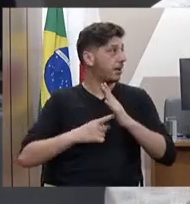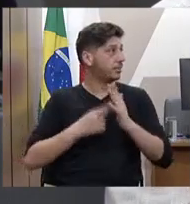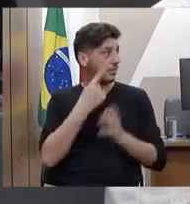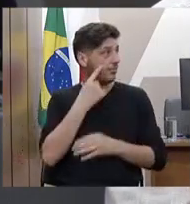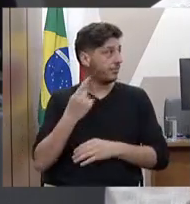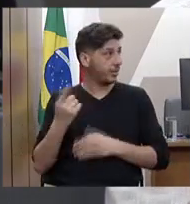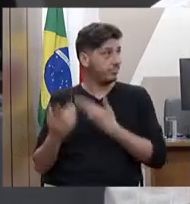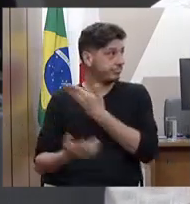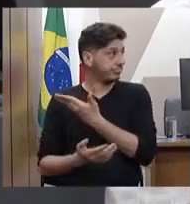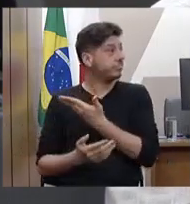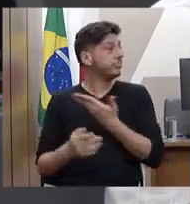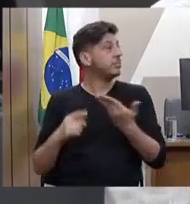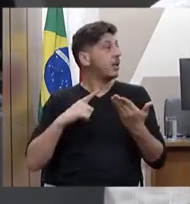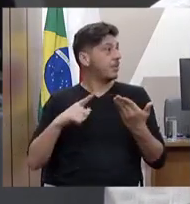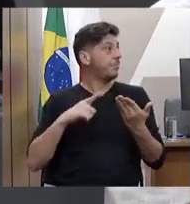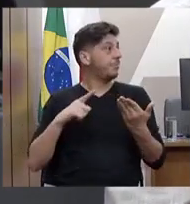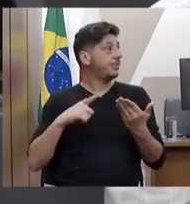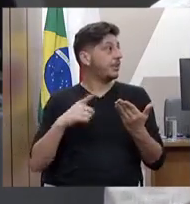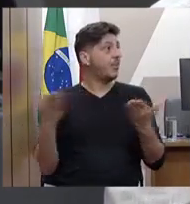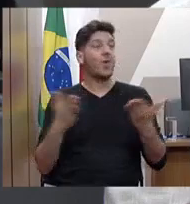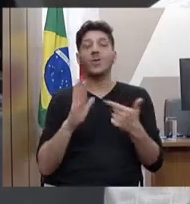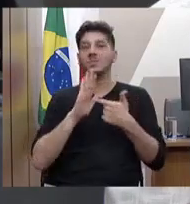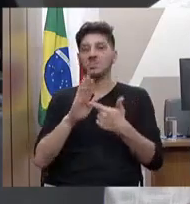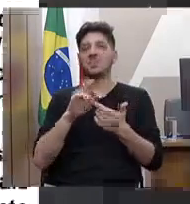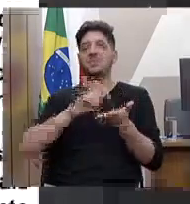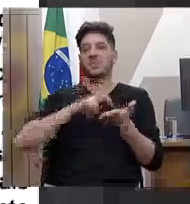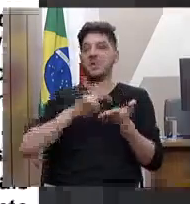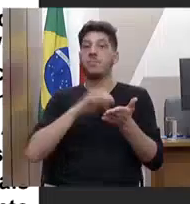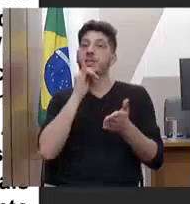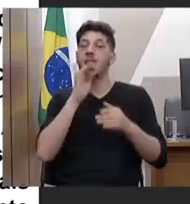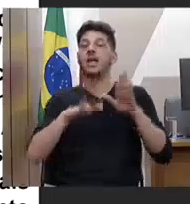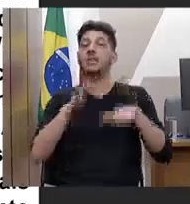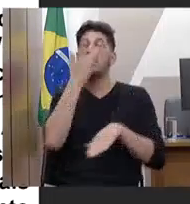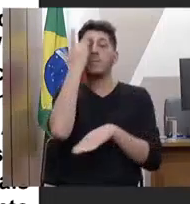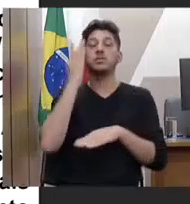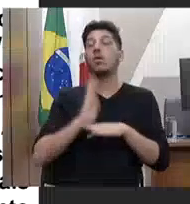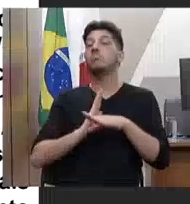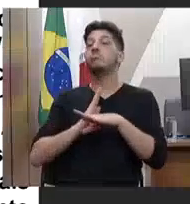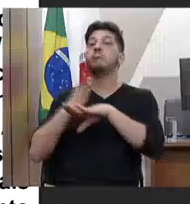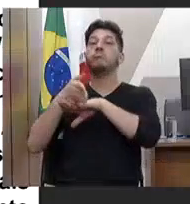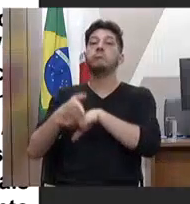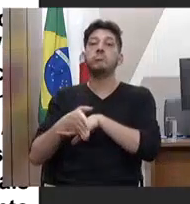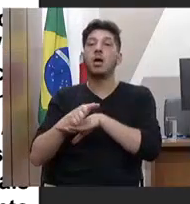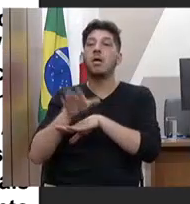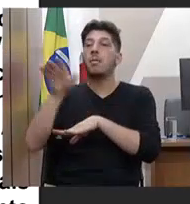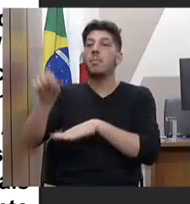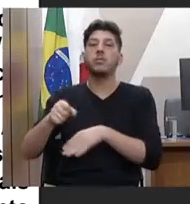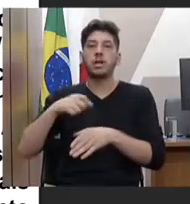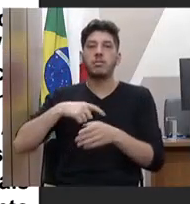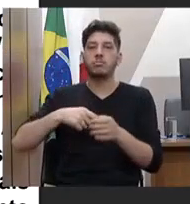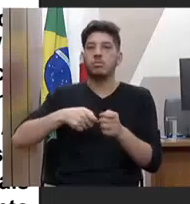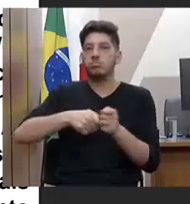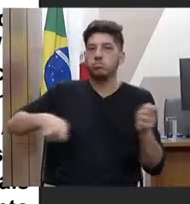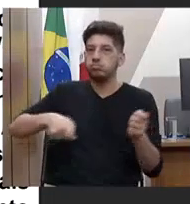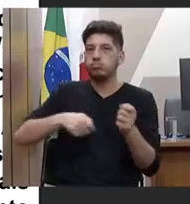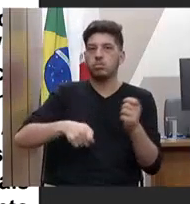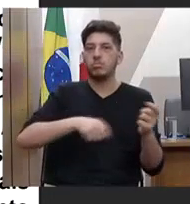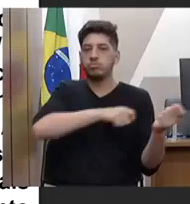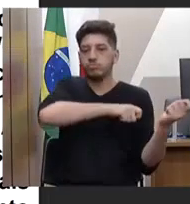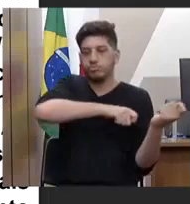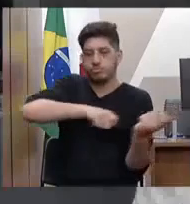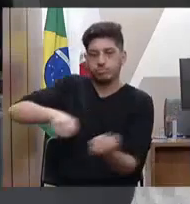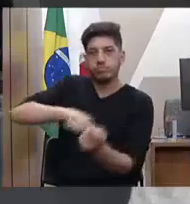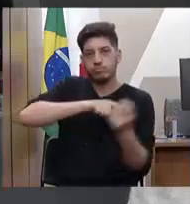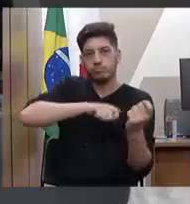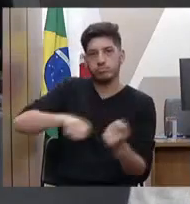foi colocado aqui mais cedo hoje a questão de a pessoa simplesmente lá pegar um uma serra e colocar uma máquina e começar